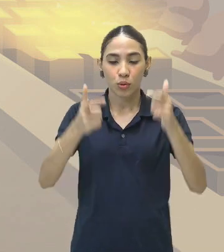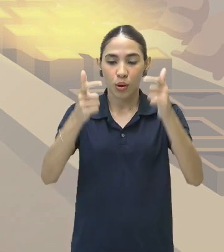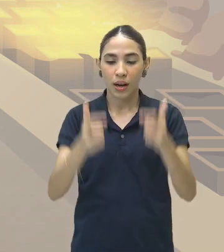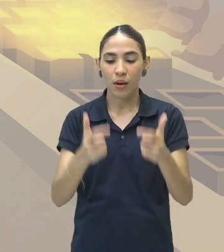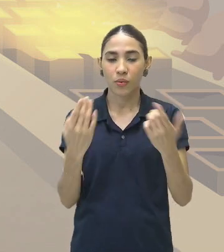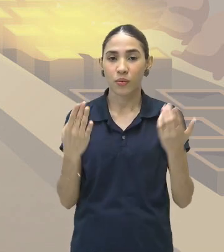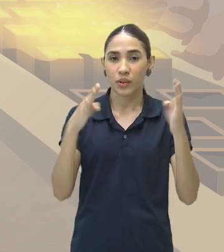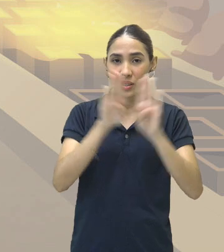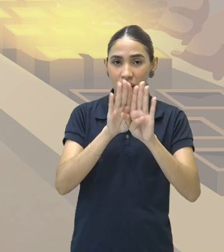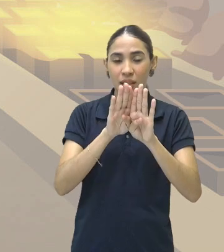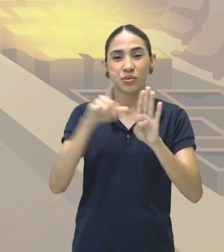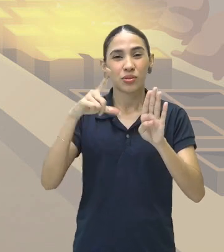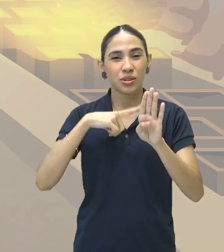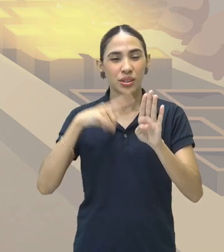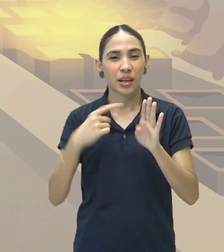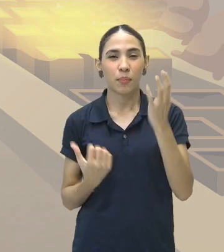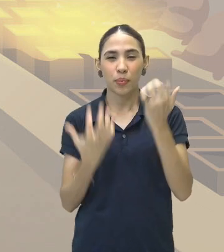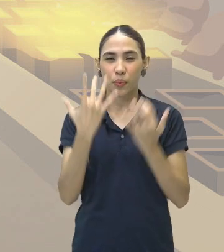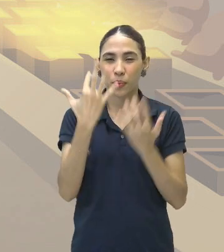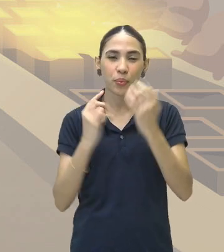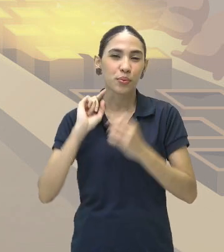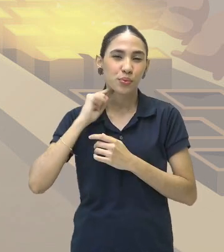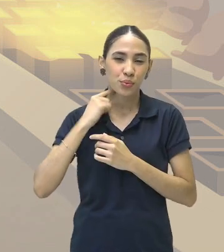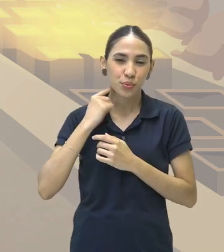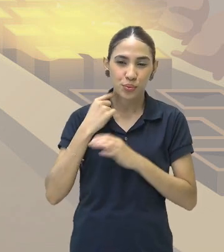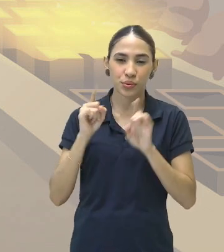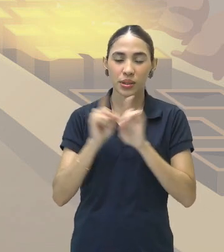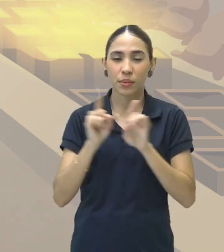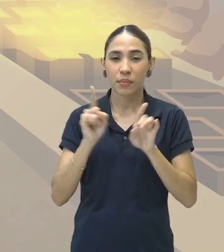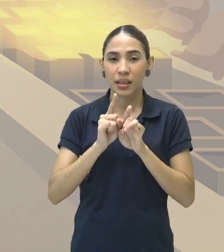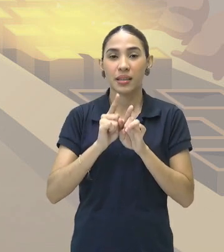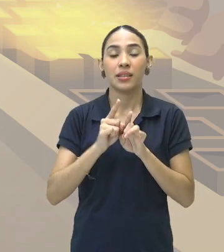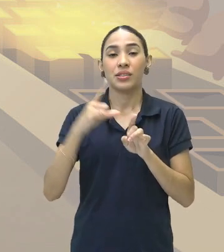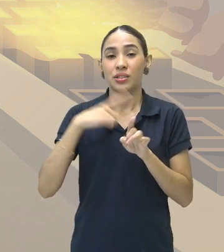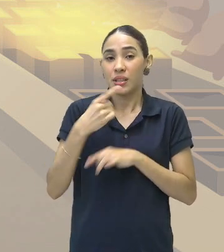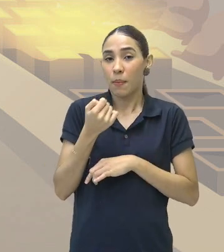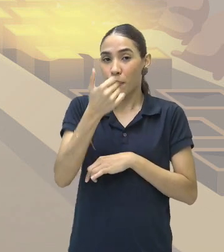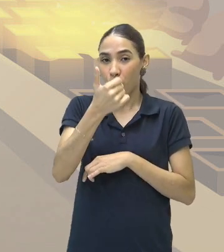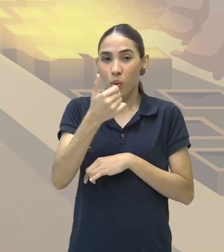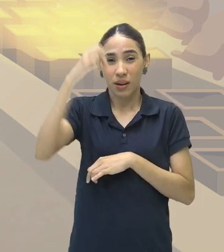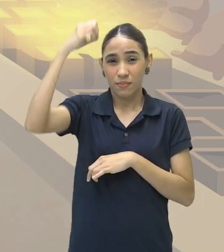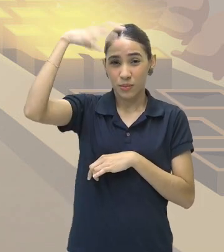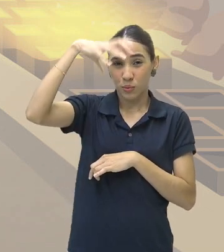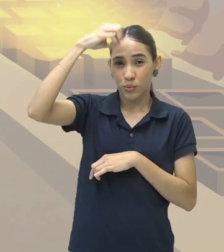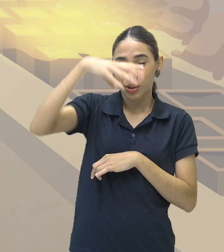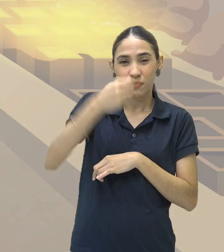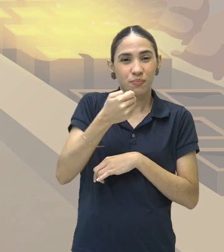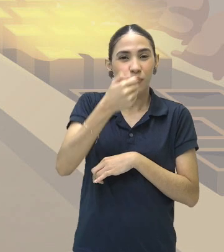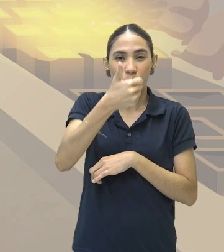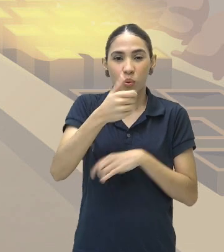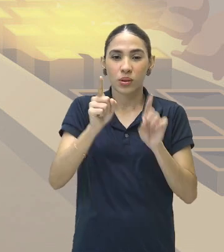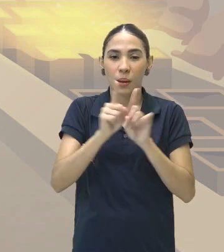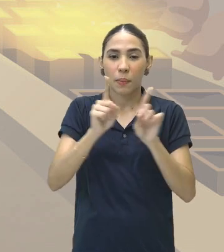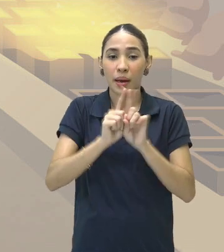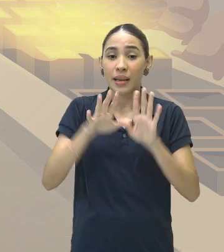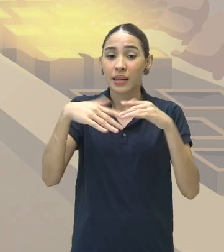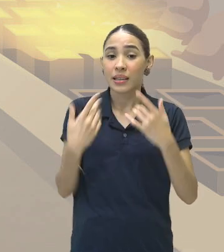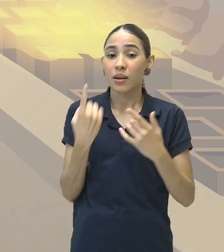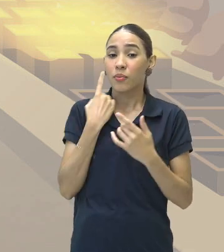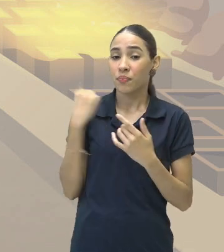que pegavam muita fumaça, pegava muita fuligem, tinha pouca iluminação, então era